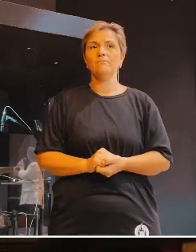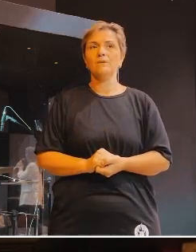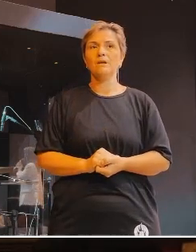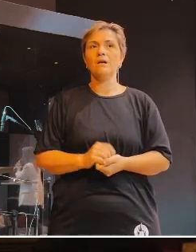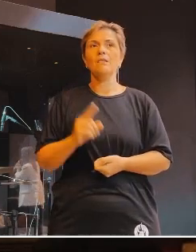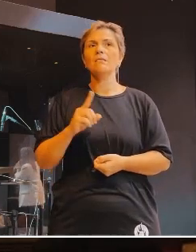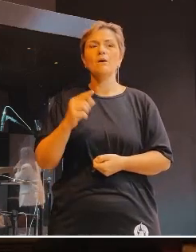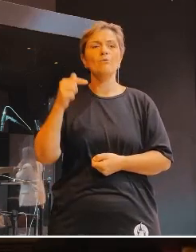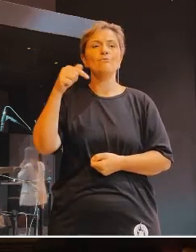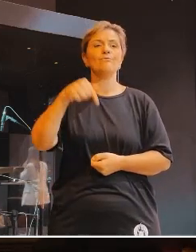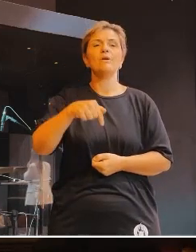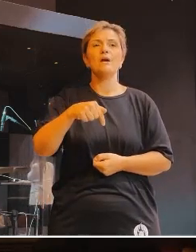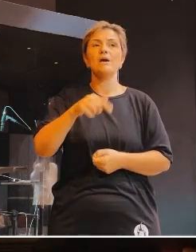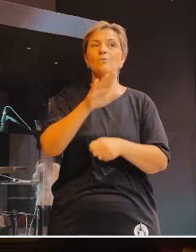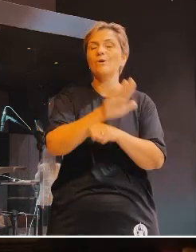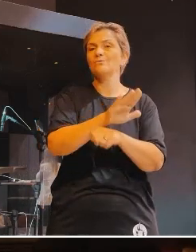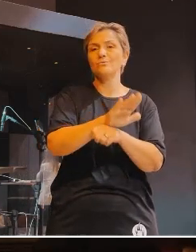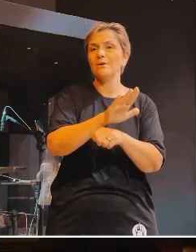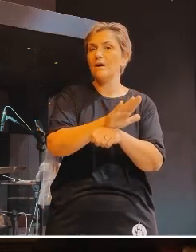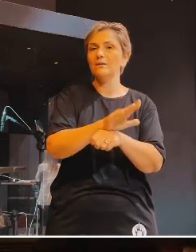não vieram ajudar.